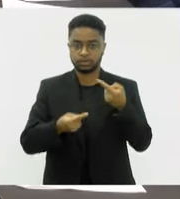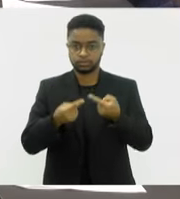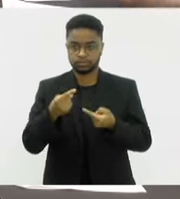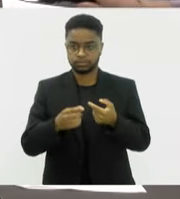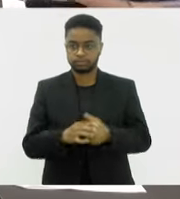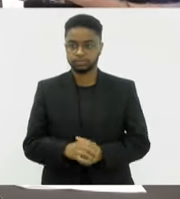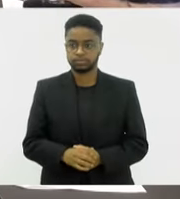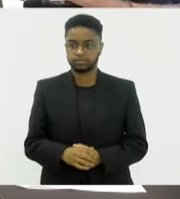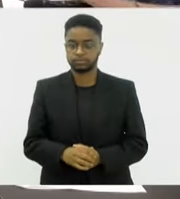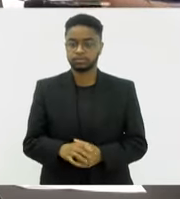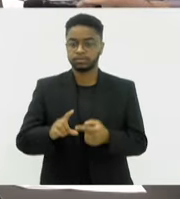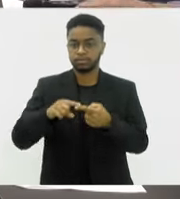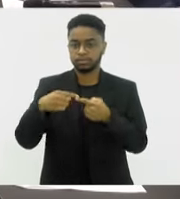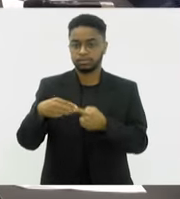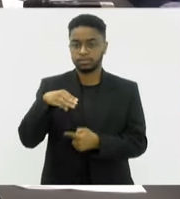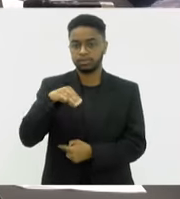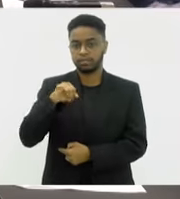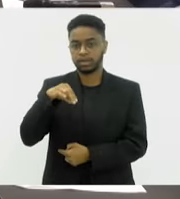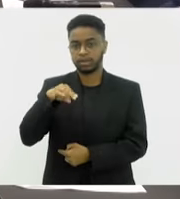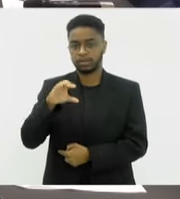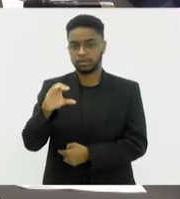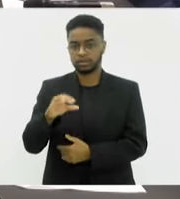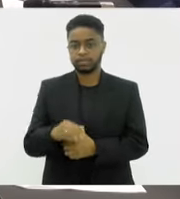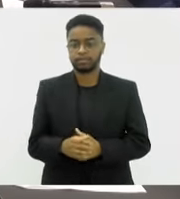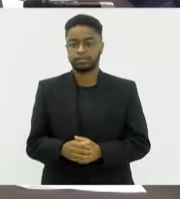eu. Deputado Mink.